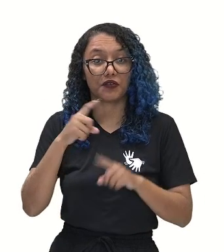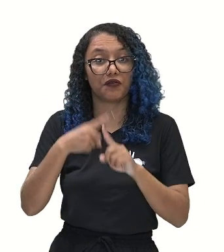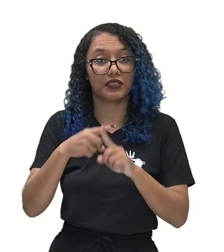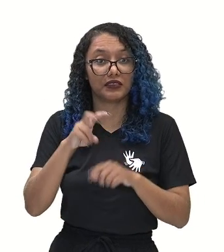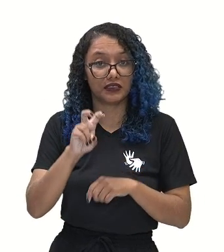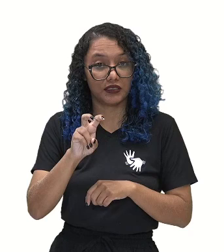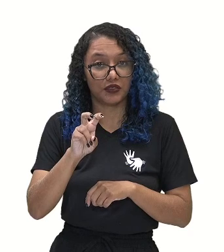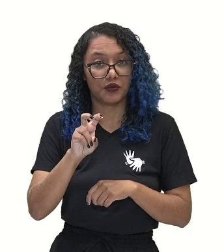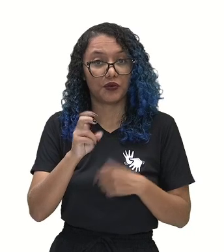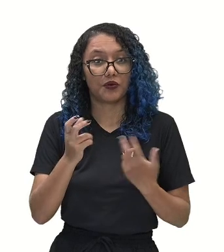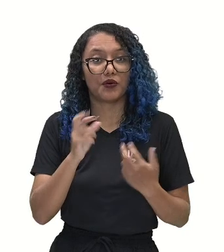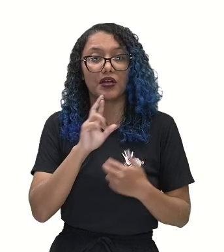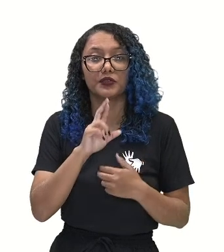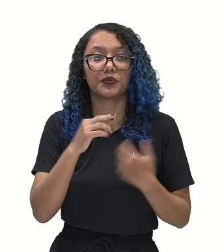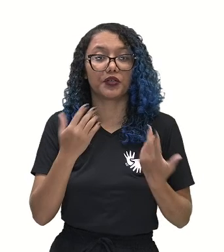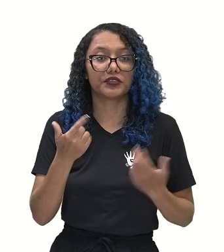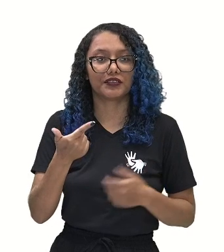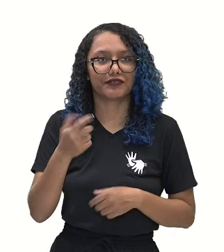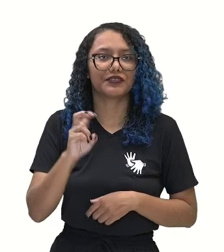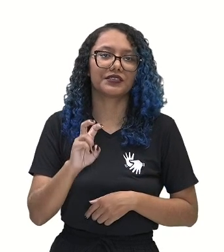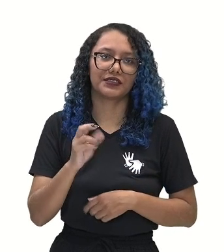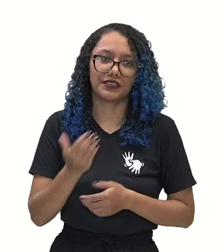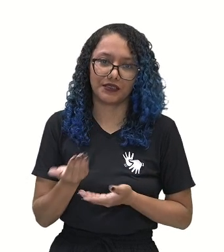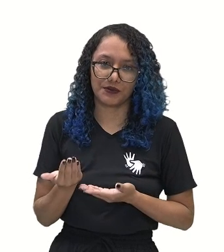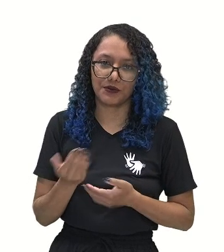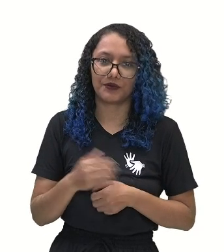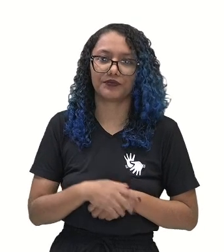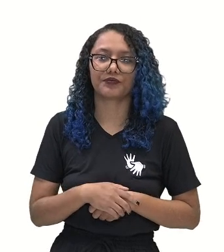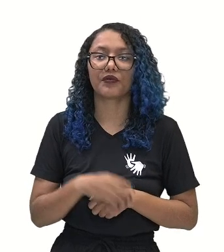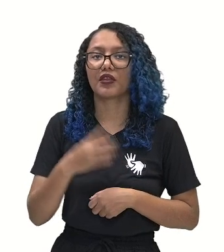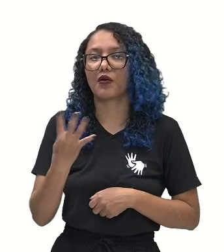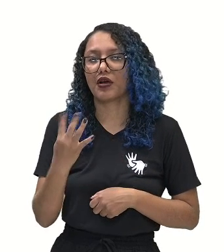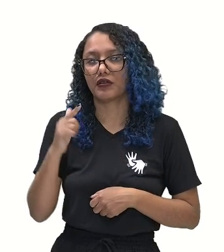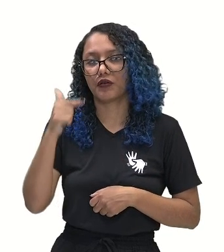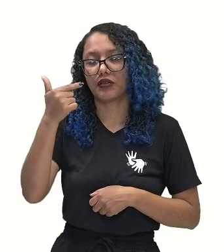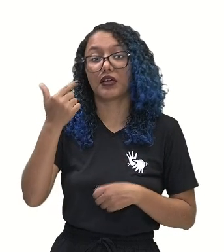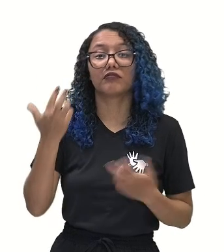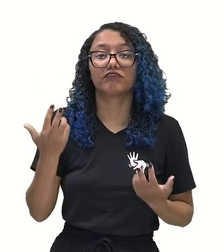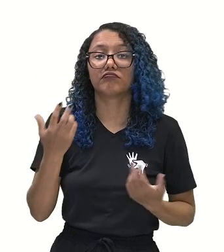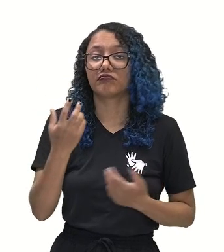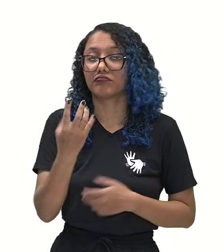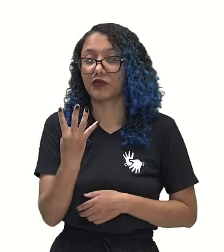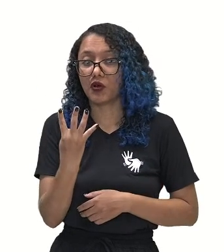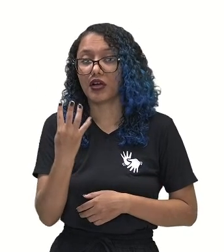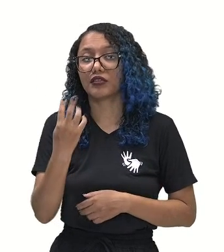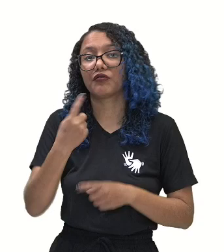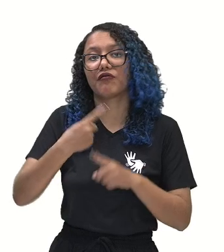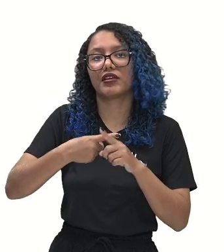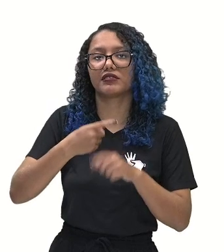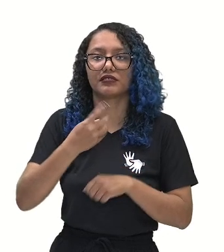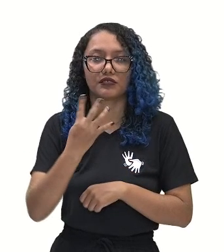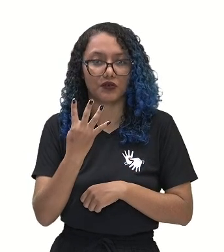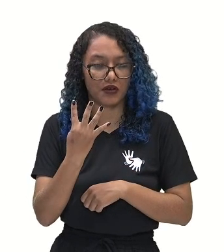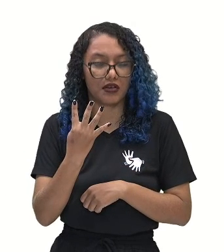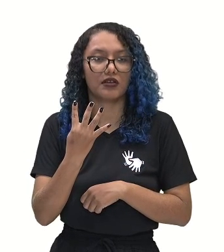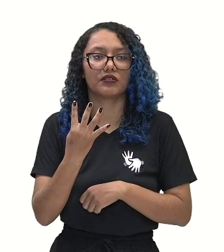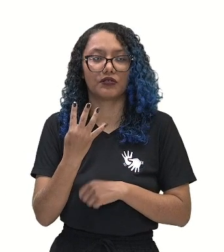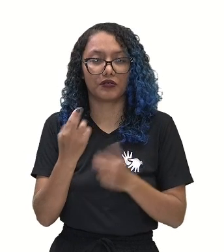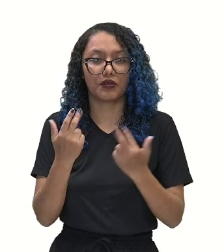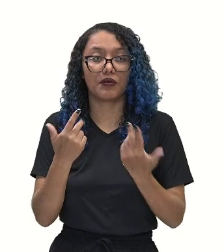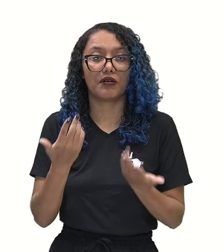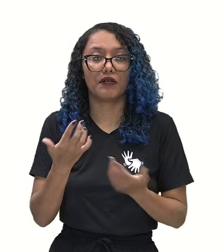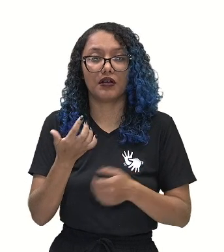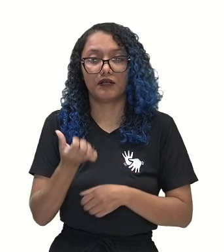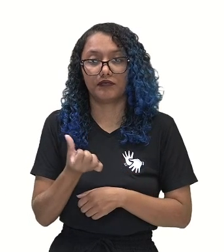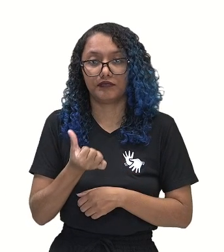5, cujo resultado é 25. E 4 ao quadrado é a mesma coisa do que 4 vezes 4,